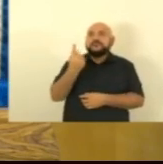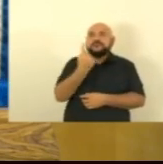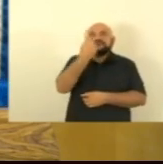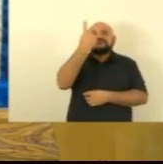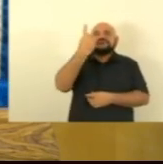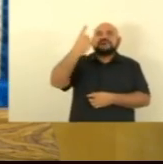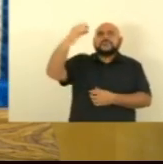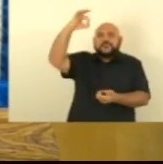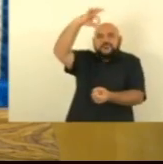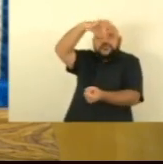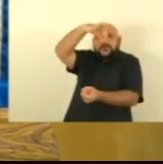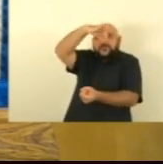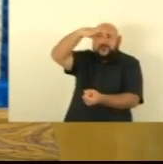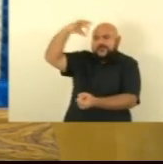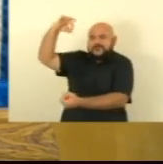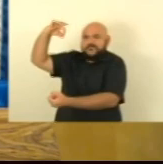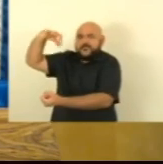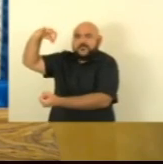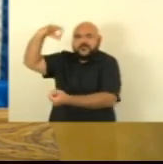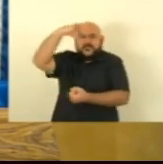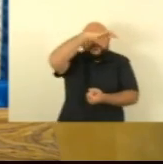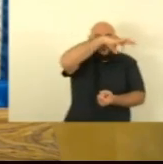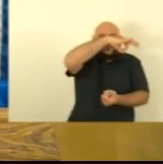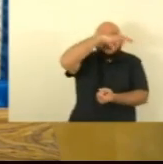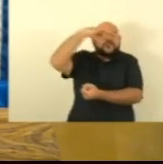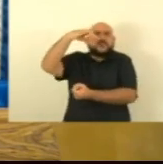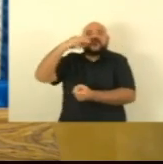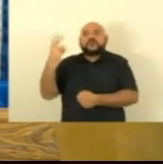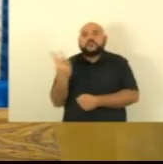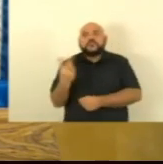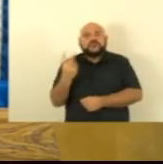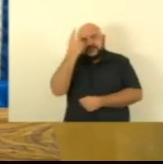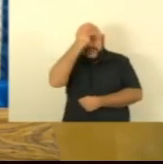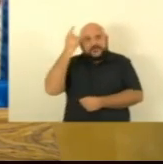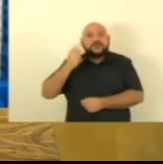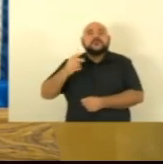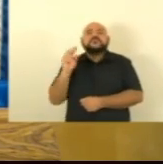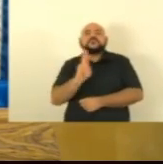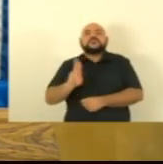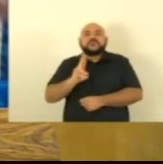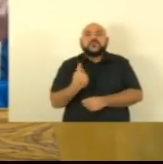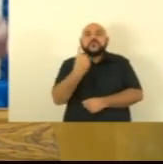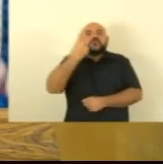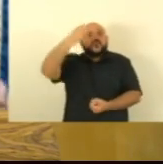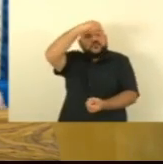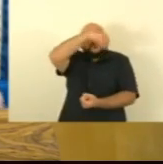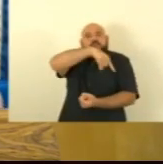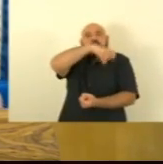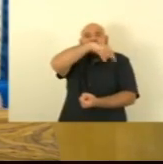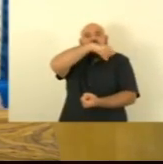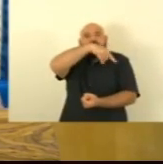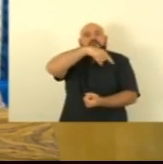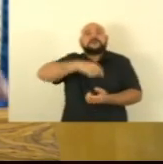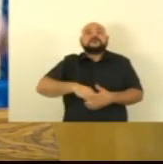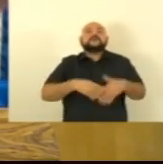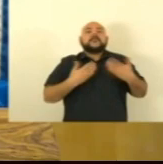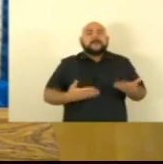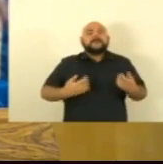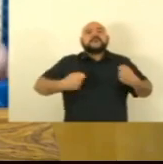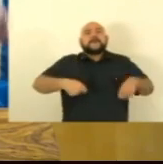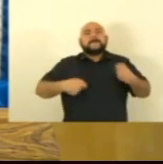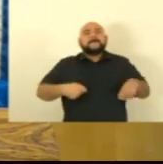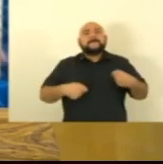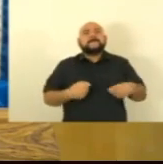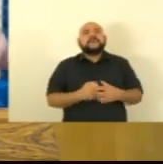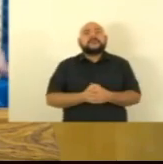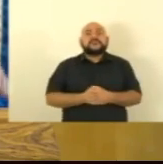nossa tristeza e nossa solicitação para que seja feita uma auditoria naquela Santa Casa, uma auditoria da